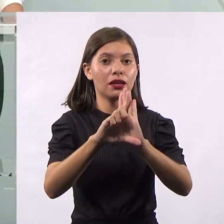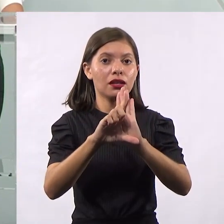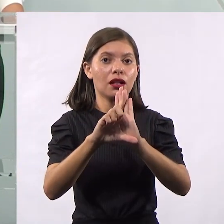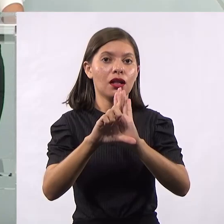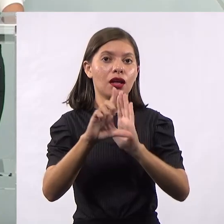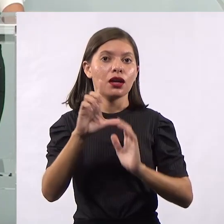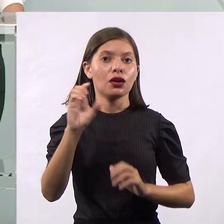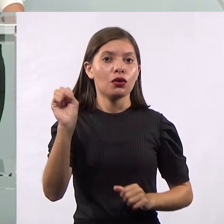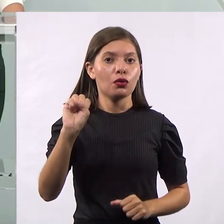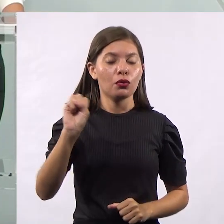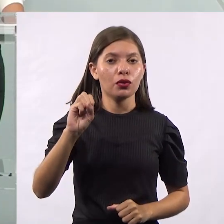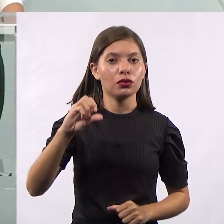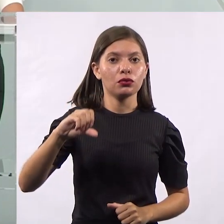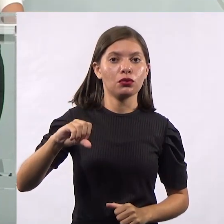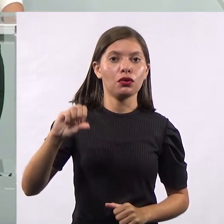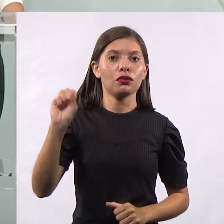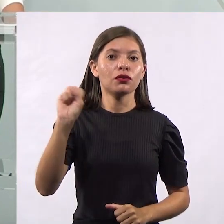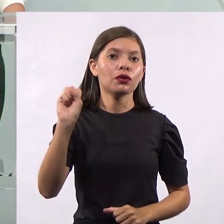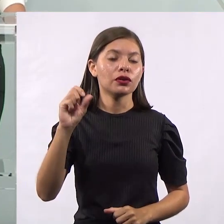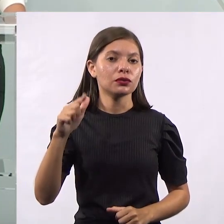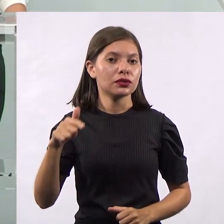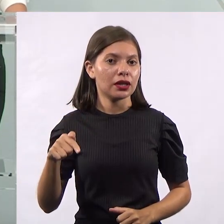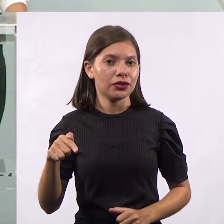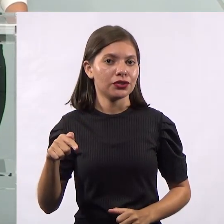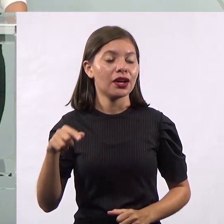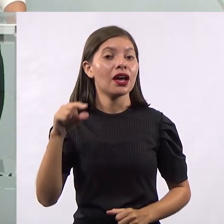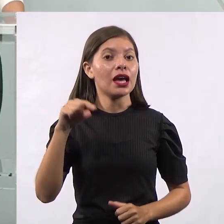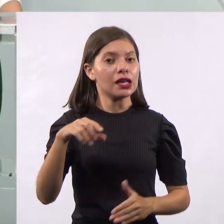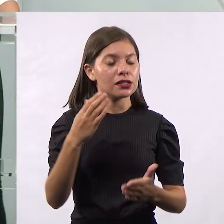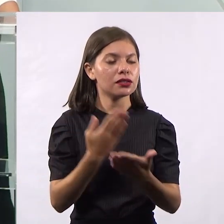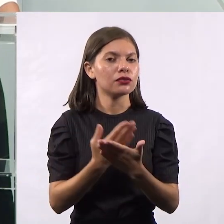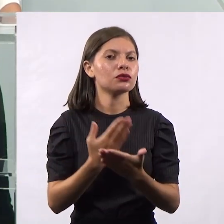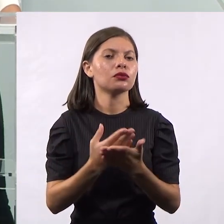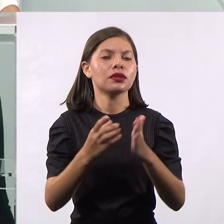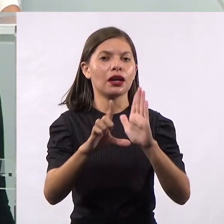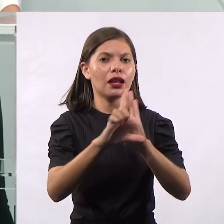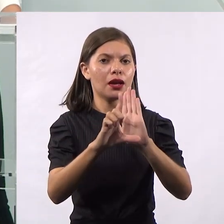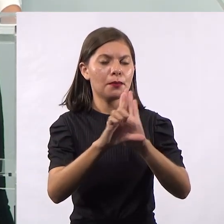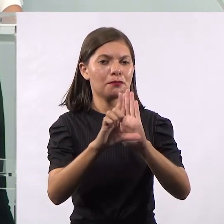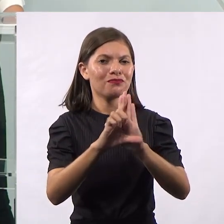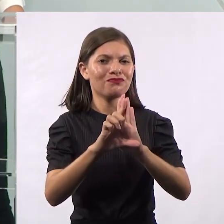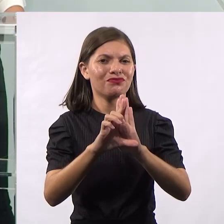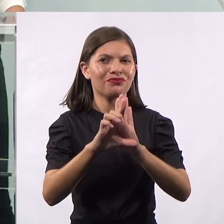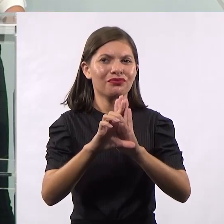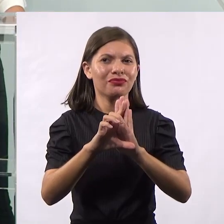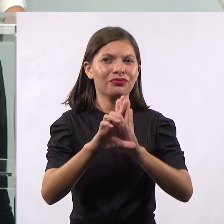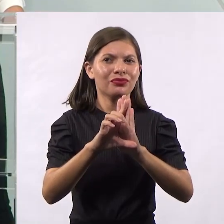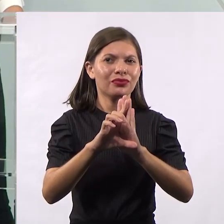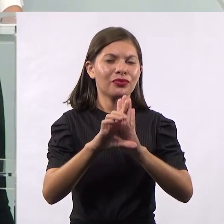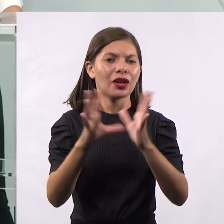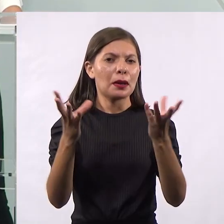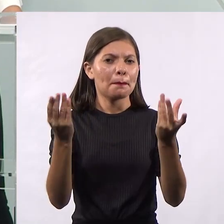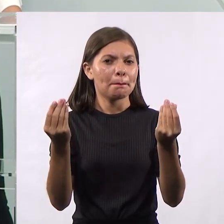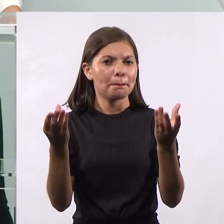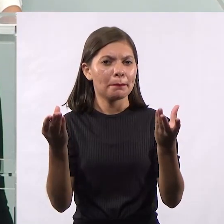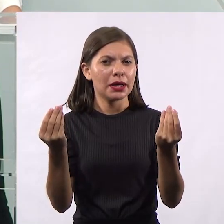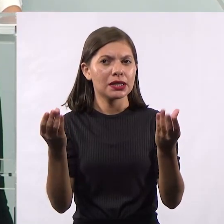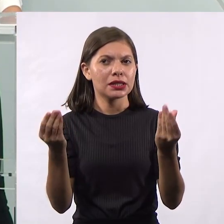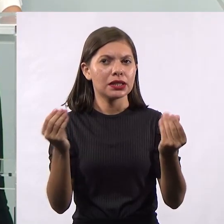estão lá na Lei 8987. Este estudo da Lei 8987, ele demanda